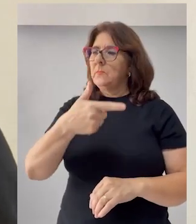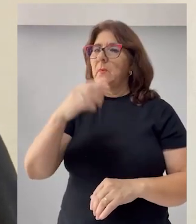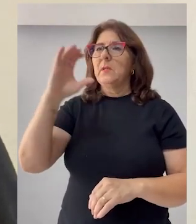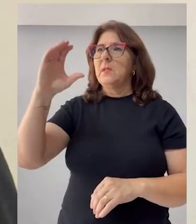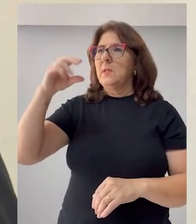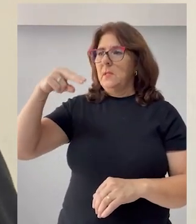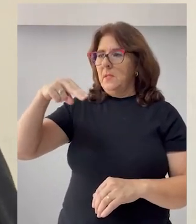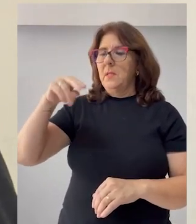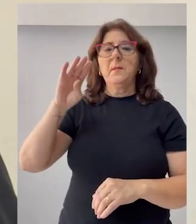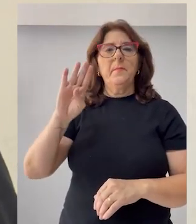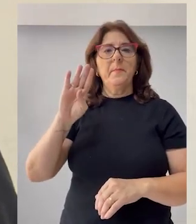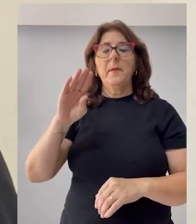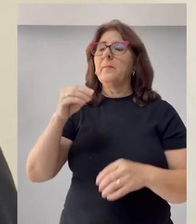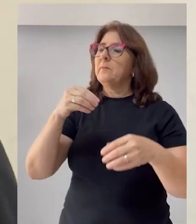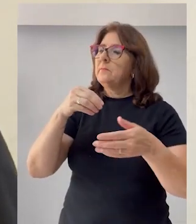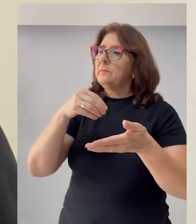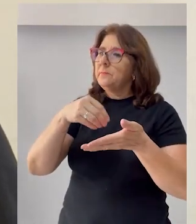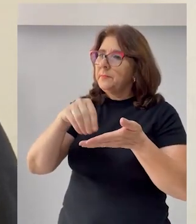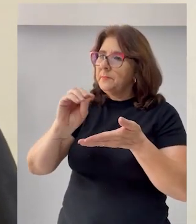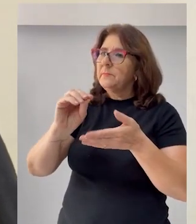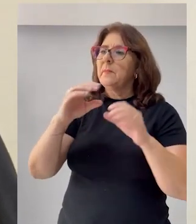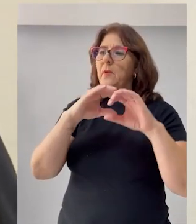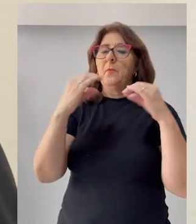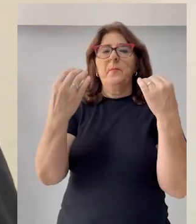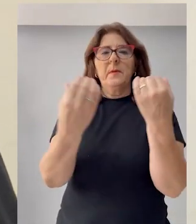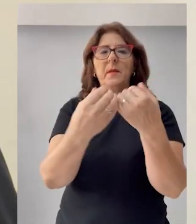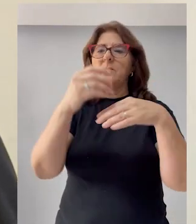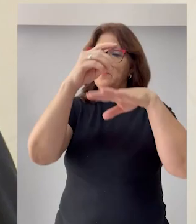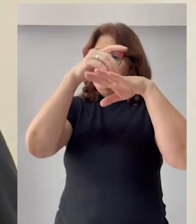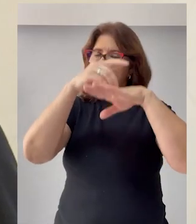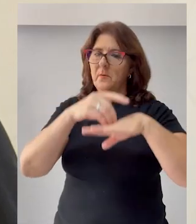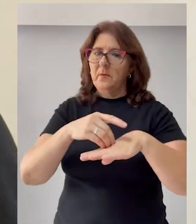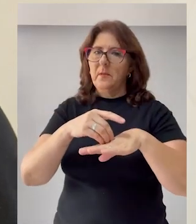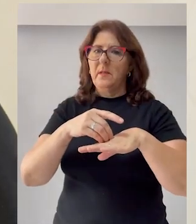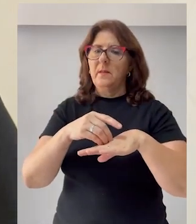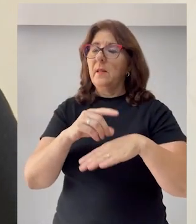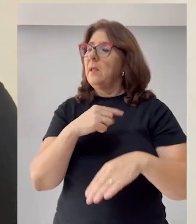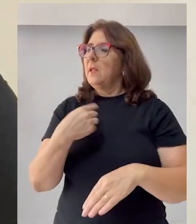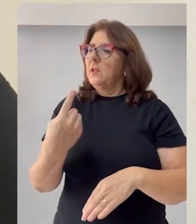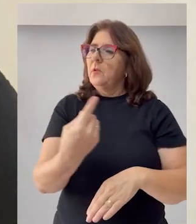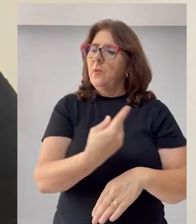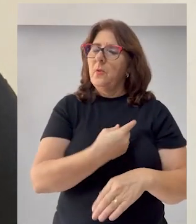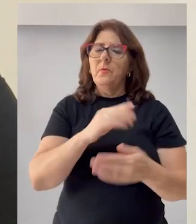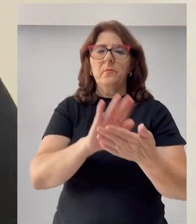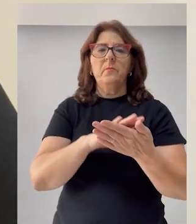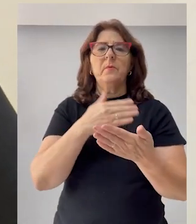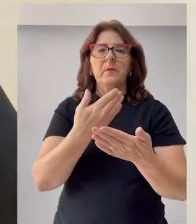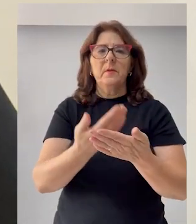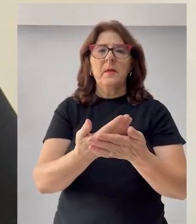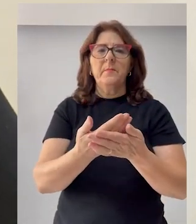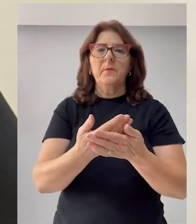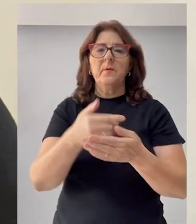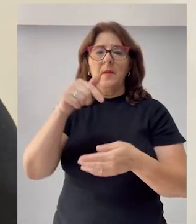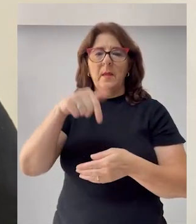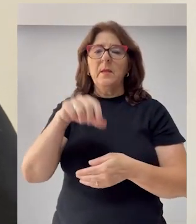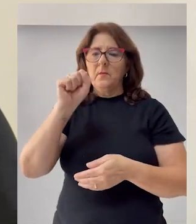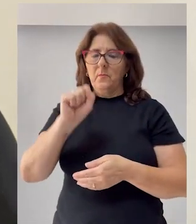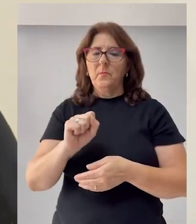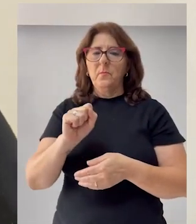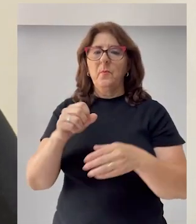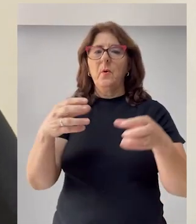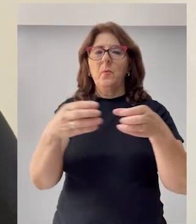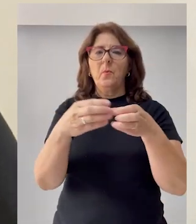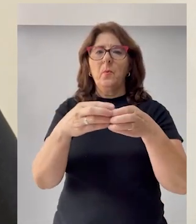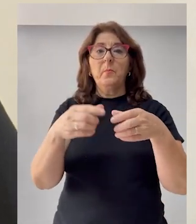disponibiliza para a comunidade, para a diocese, para a arquidiocese. Aí nós, os intérpretes do Regional, a gente é uma